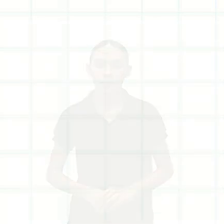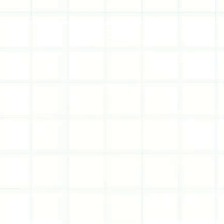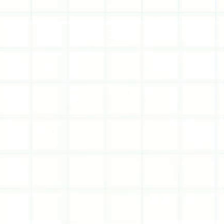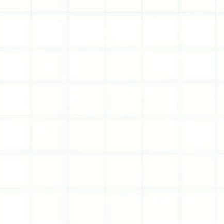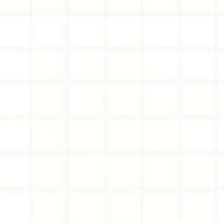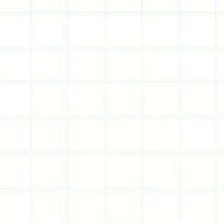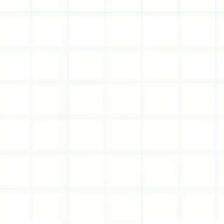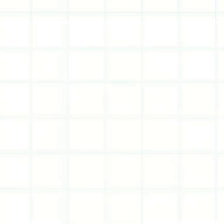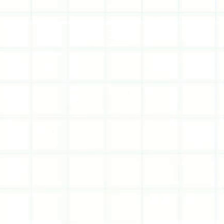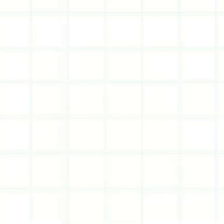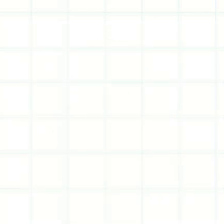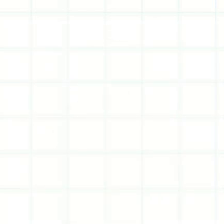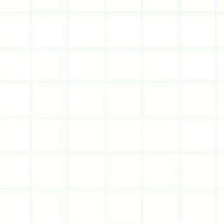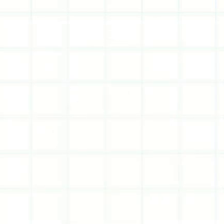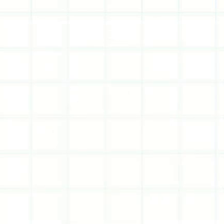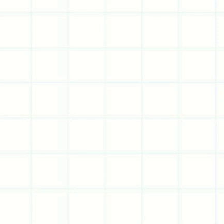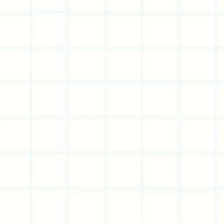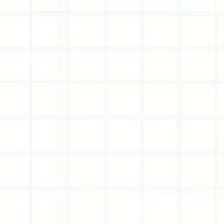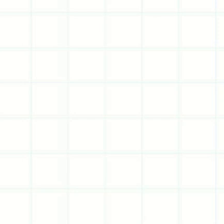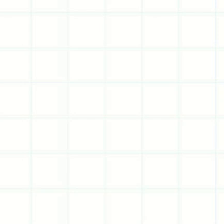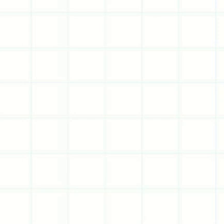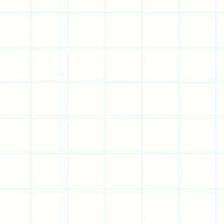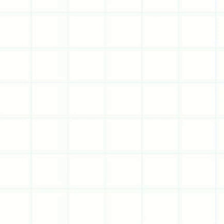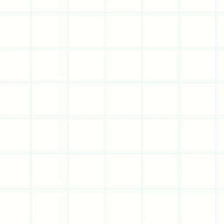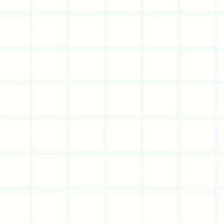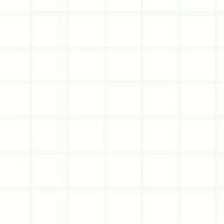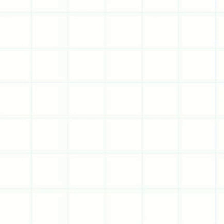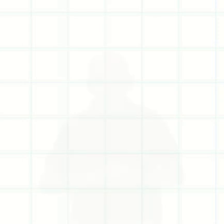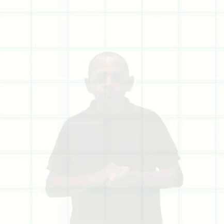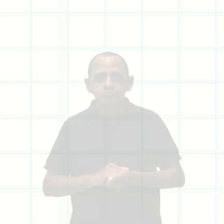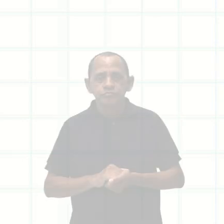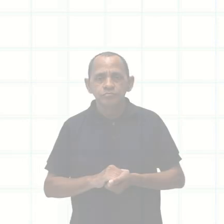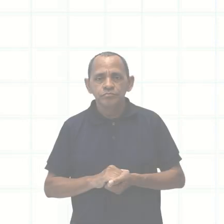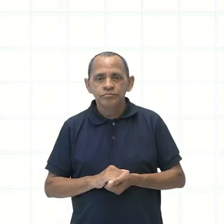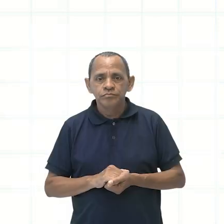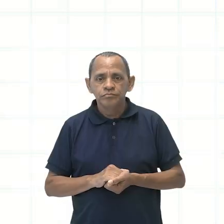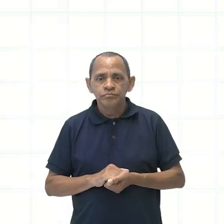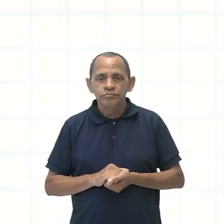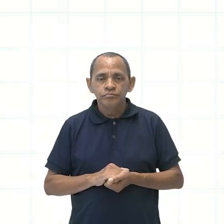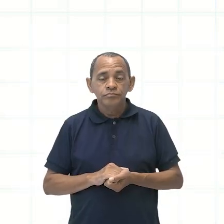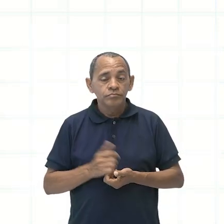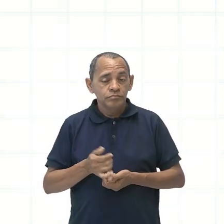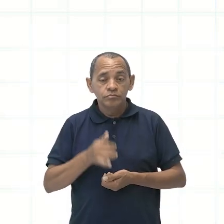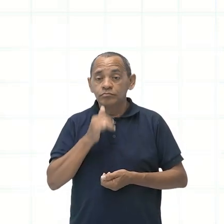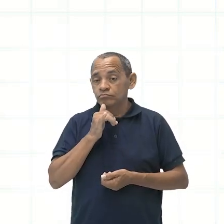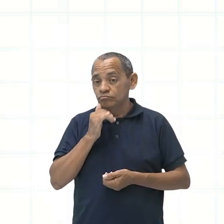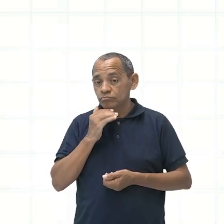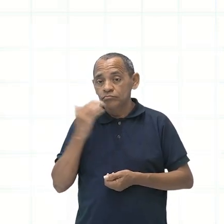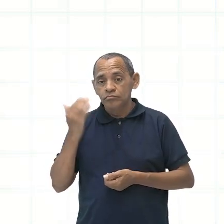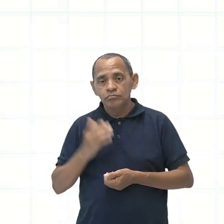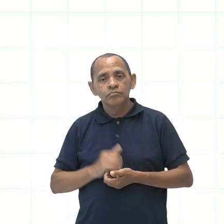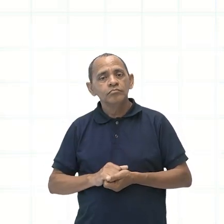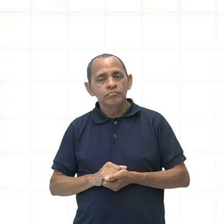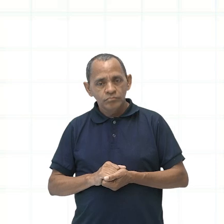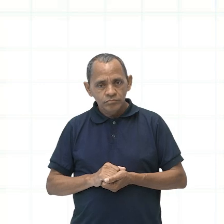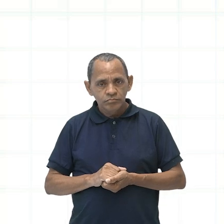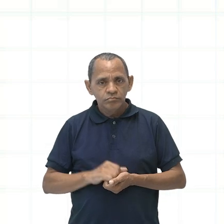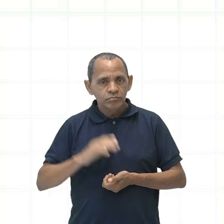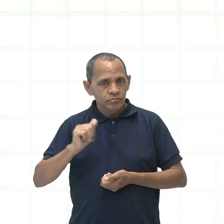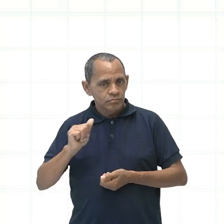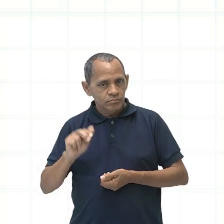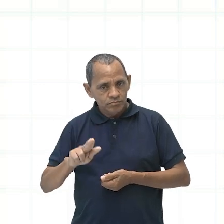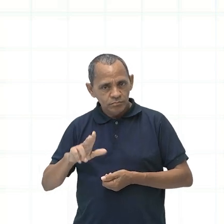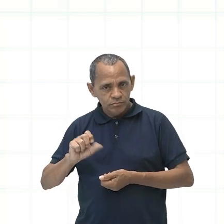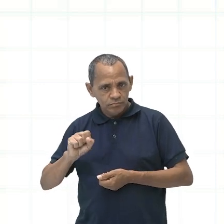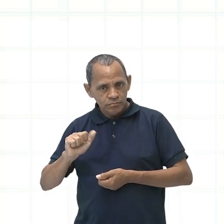oração subordinada adverbial, ela é causal, tá? Mas não basta